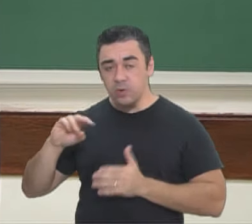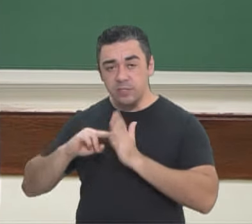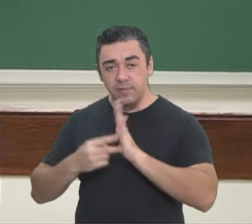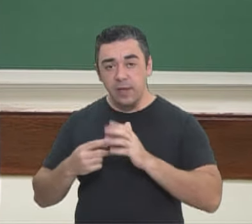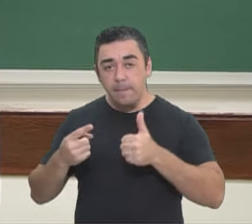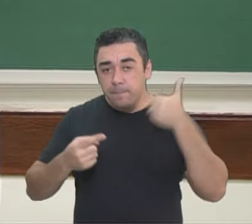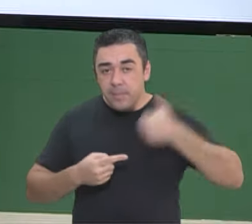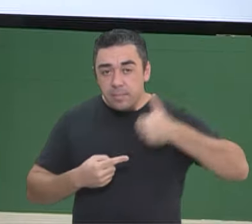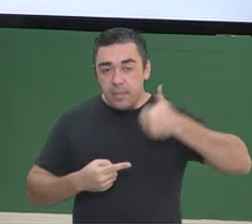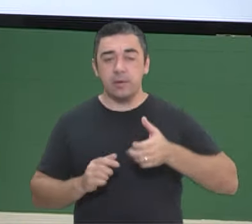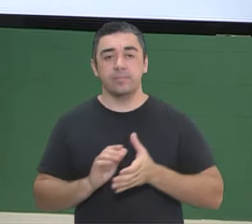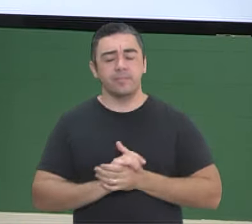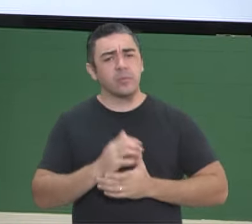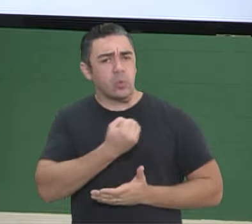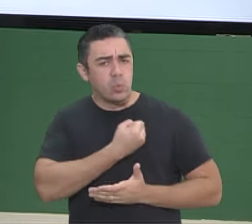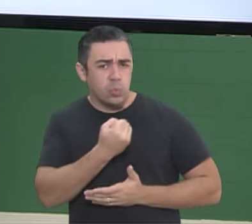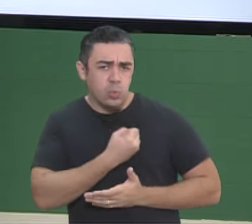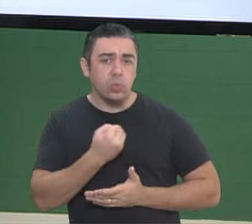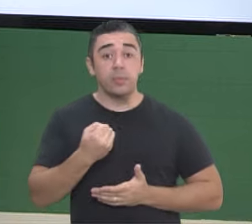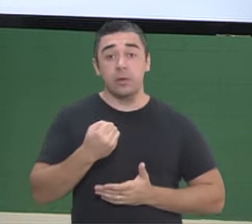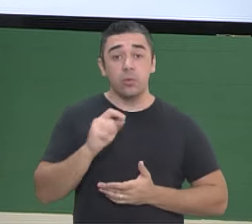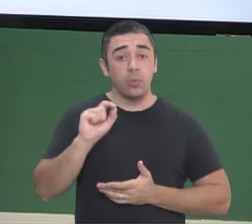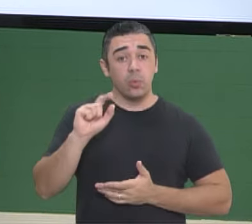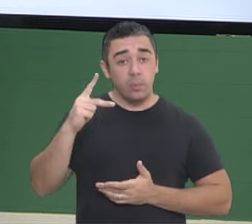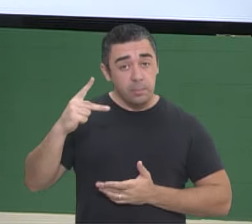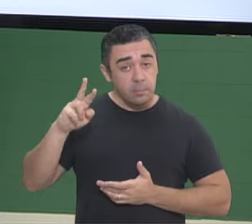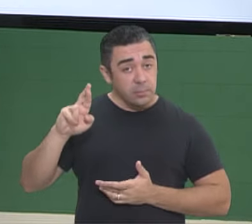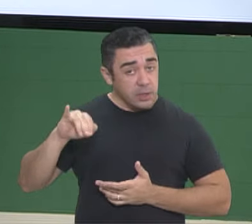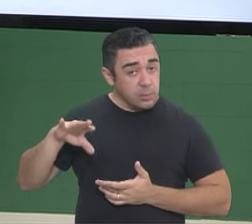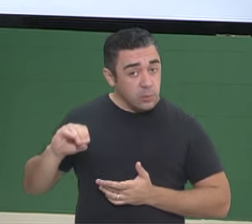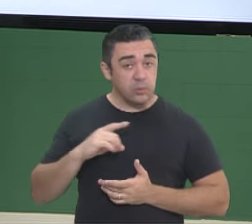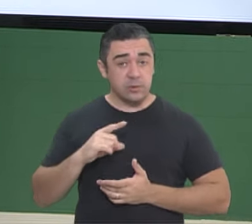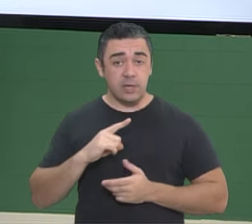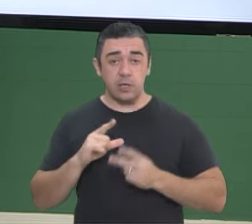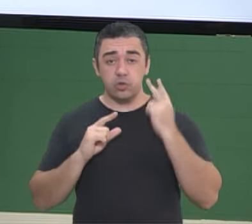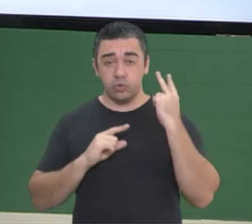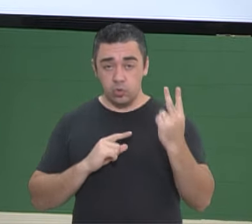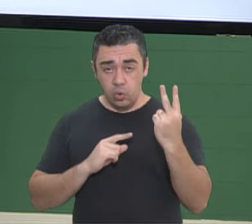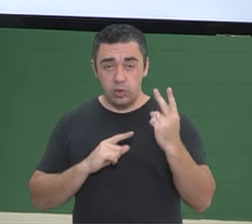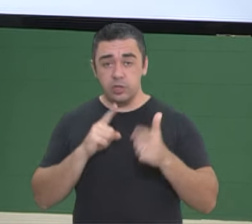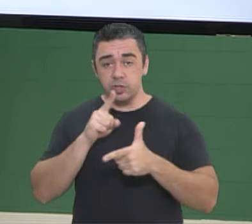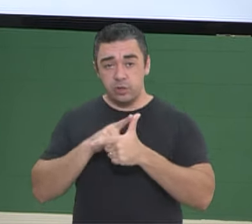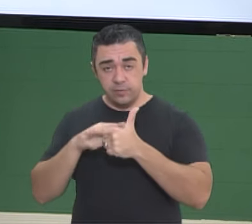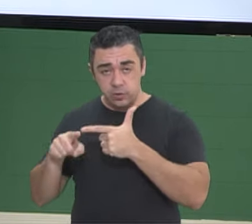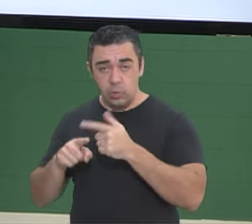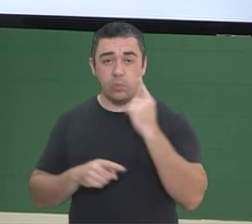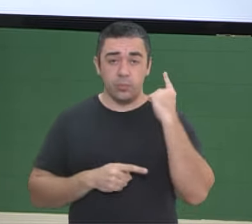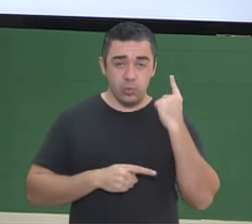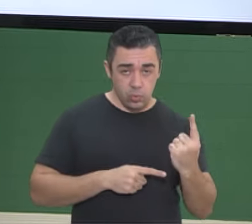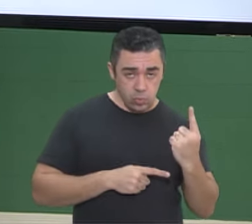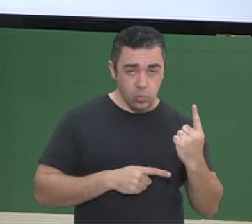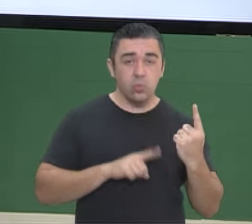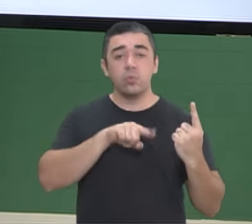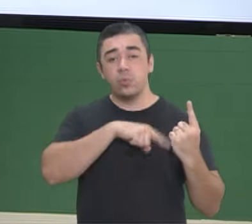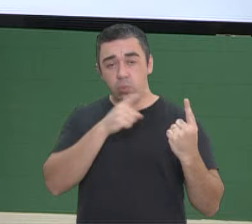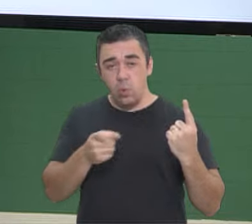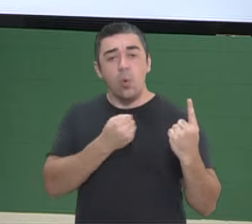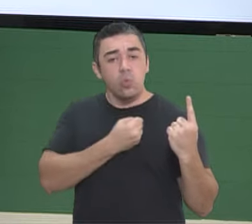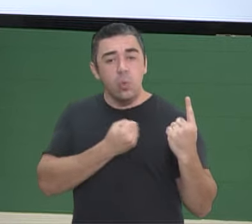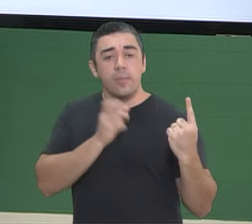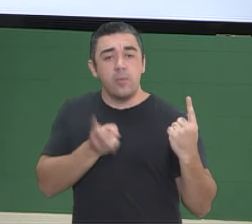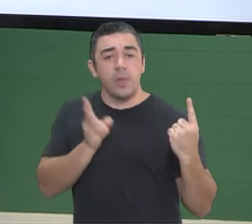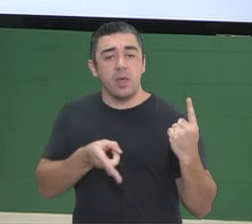Números primos são aqueles que possuem apenas 2 divisores, o 1 e ele mesmo. Agora, o que eu aprendi com uma aluna